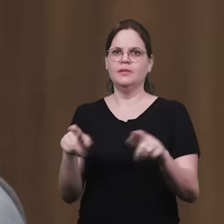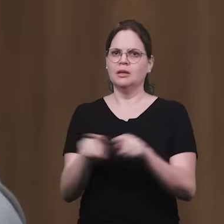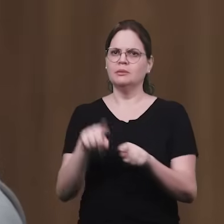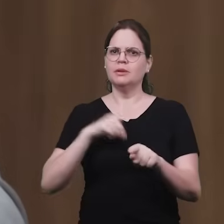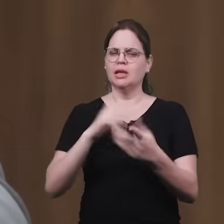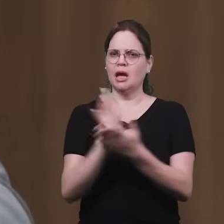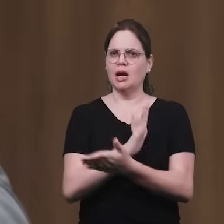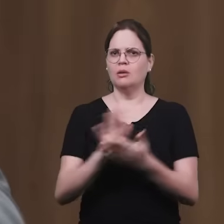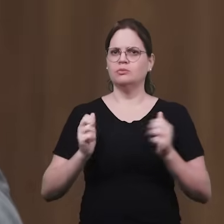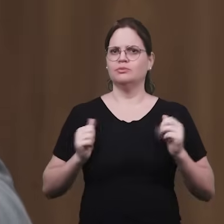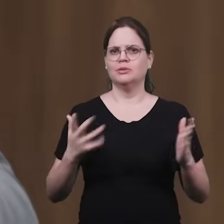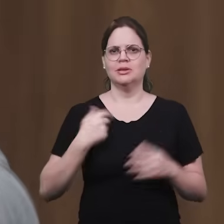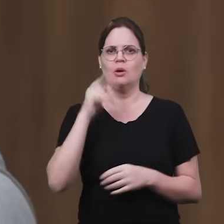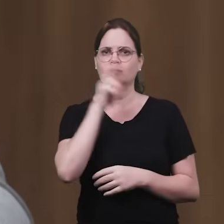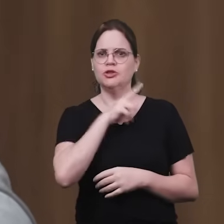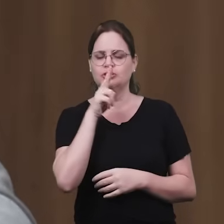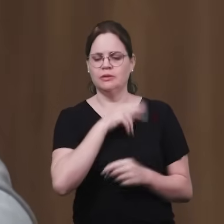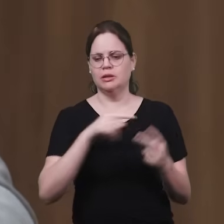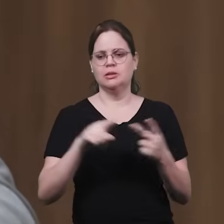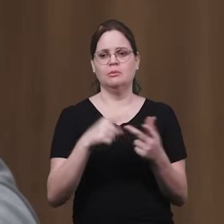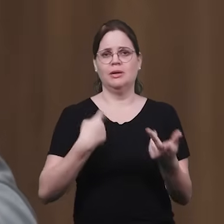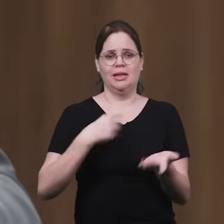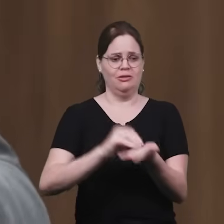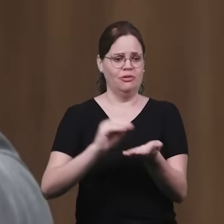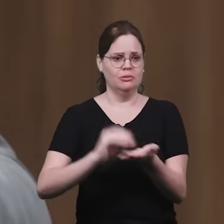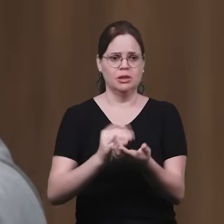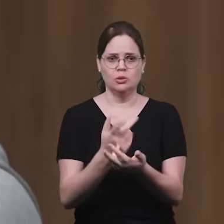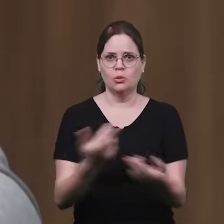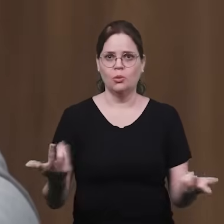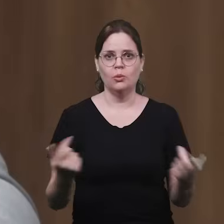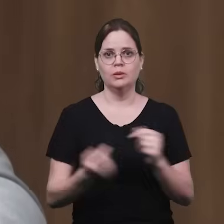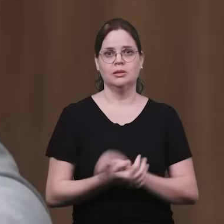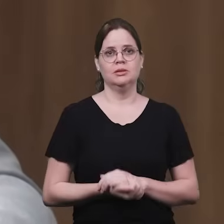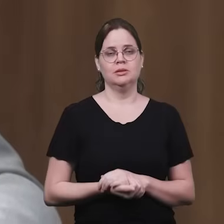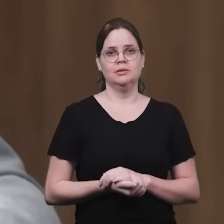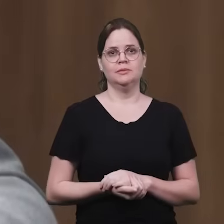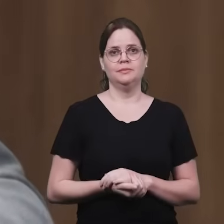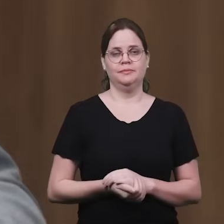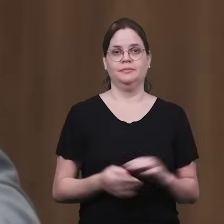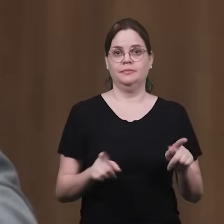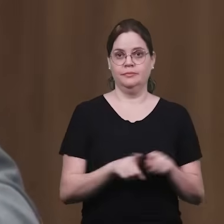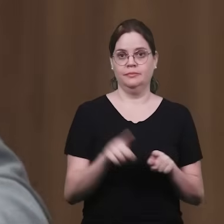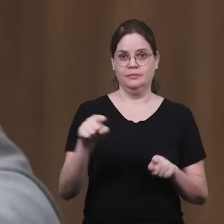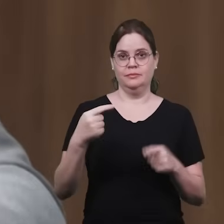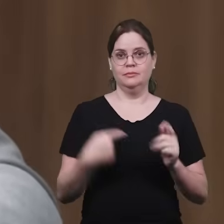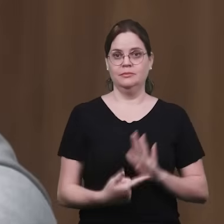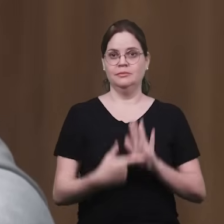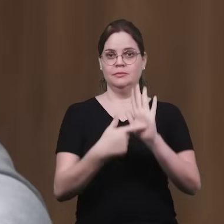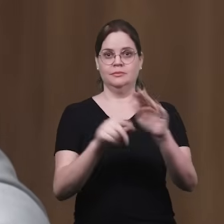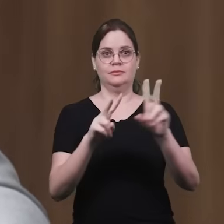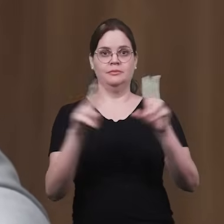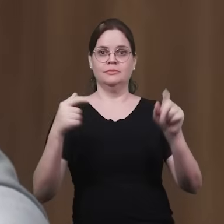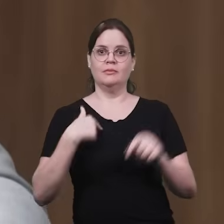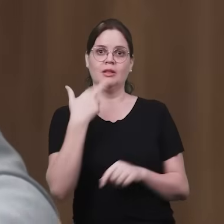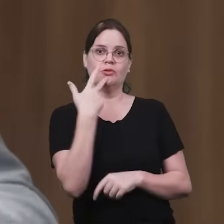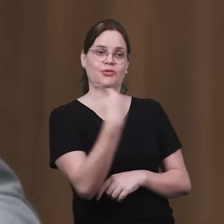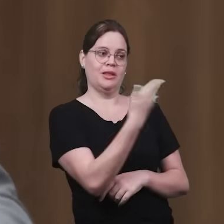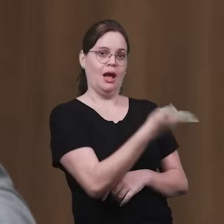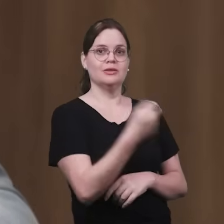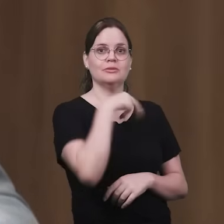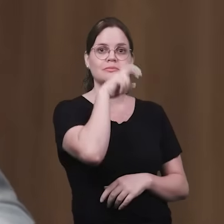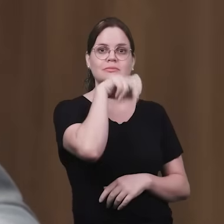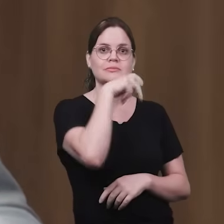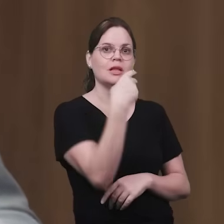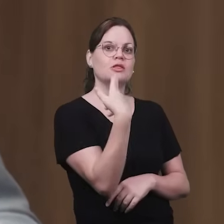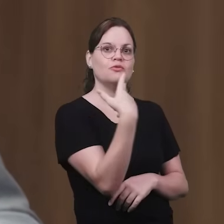urgência, da escassez. Né? Nesse caso aí, Ele apresenta uma novidade para Eva,